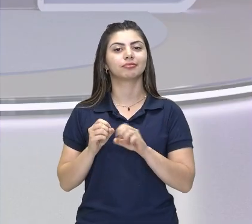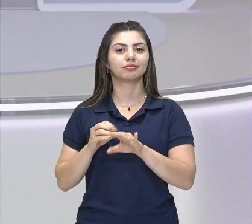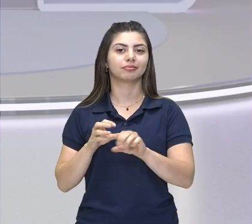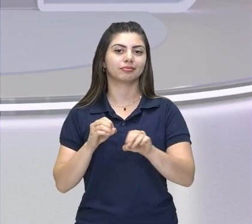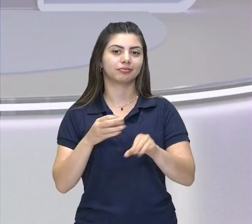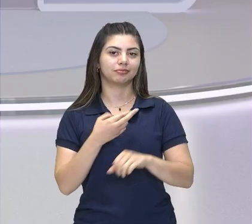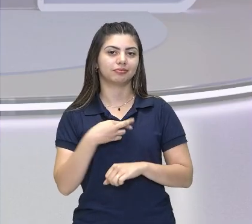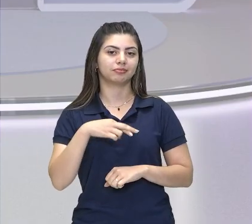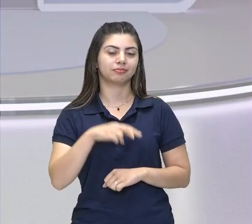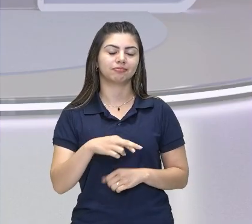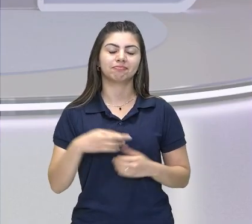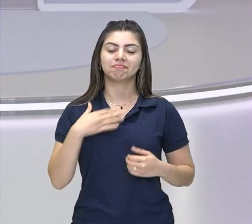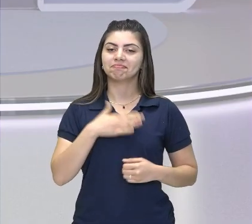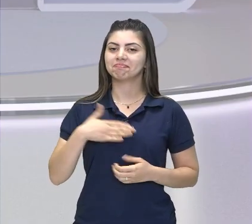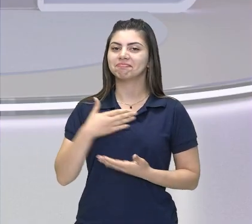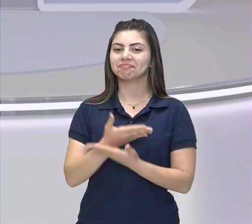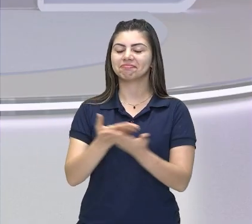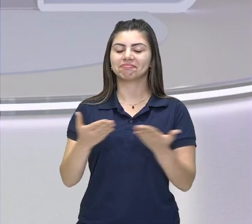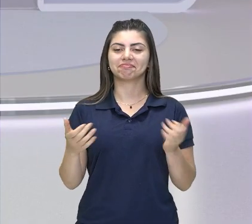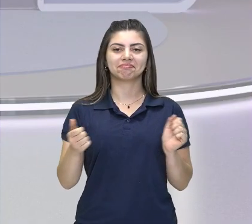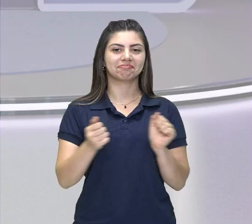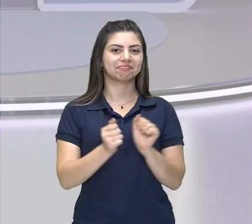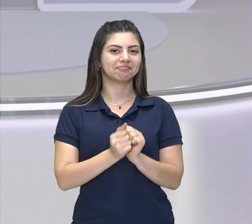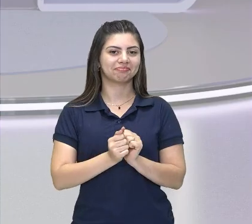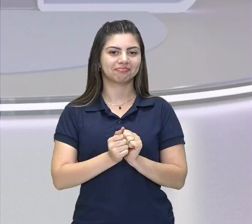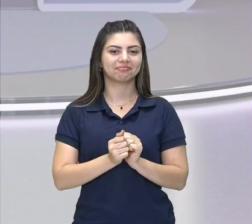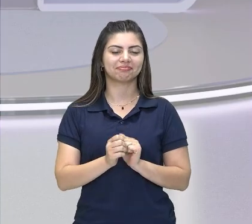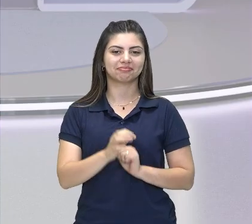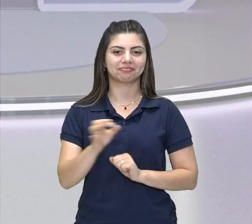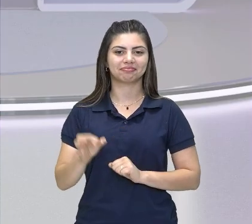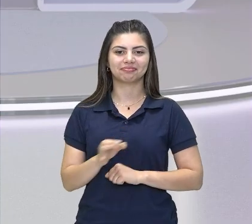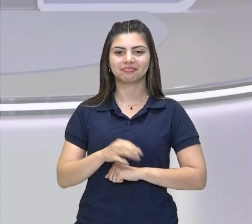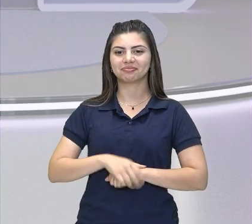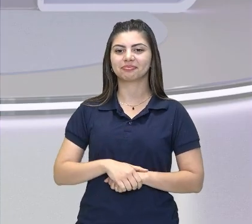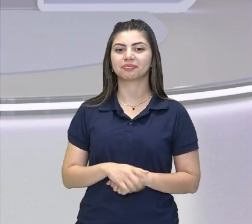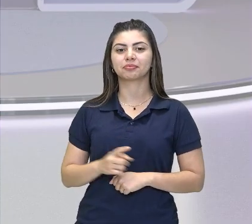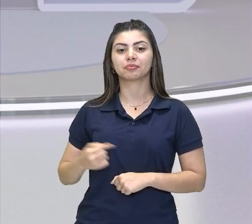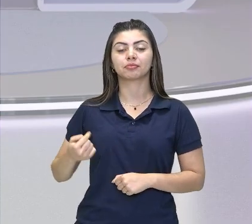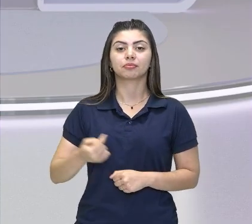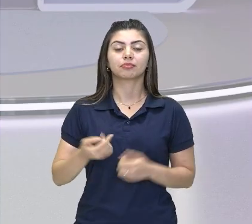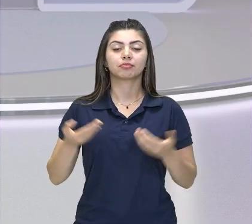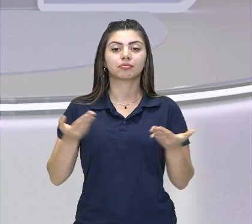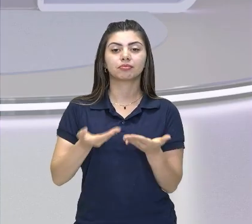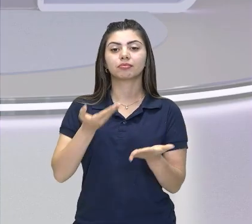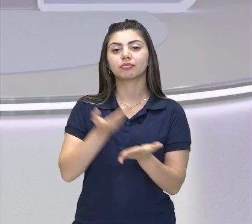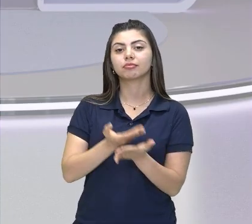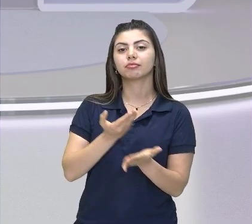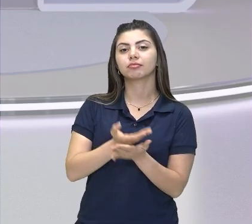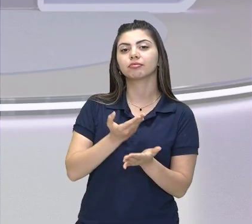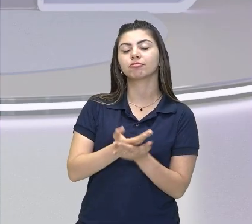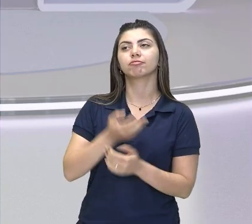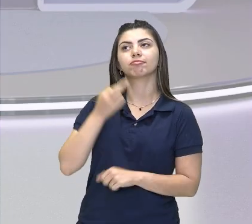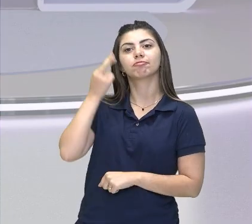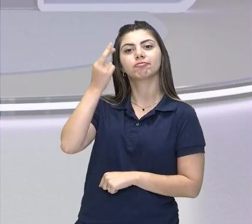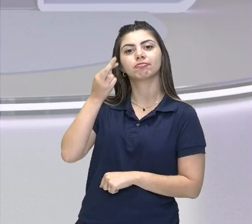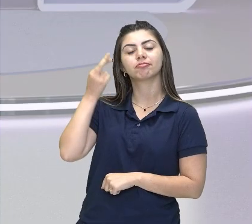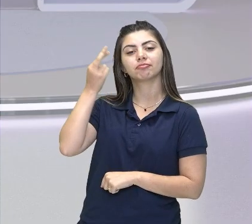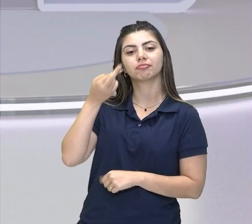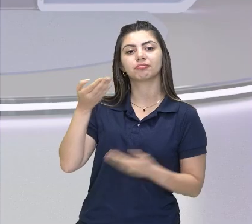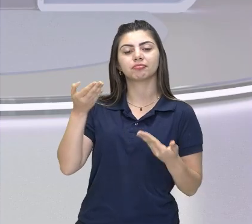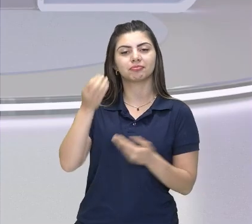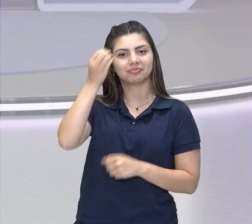alegria ter você aqui conosco para que nós possamos conhecer, refletir e aprofundar